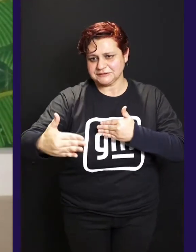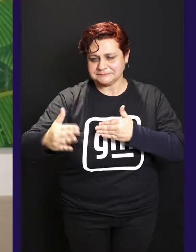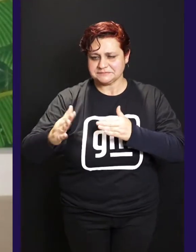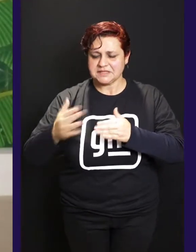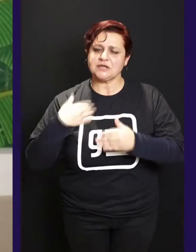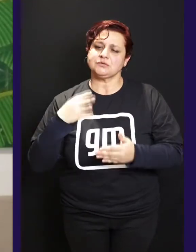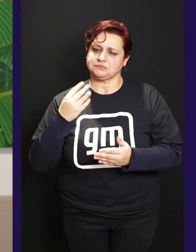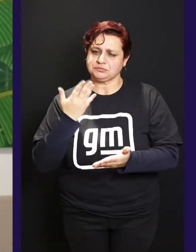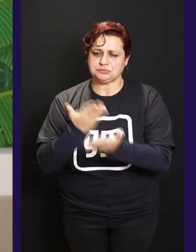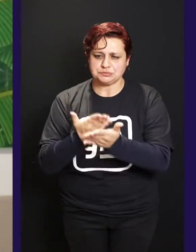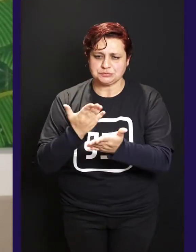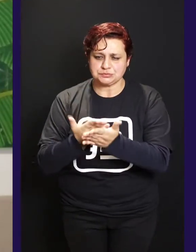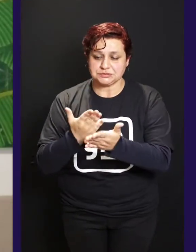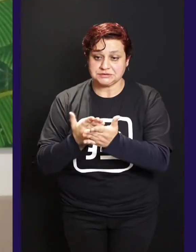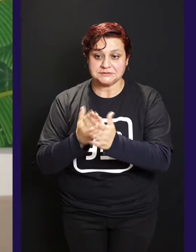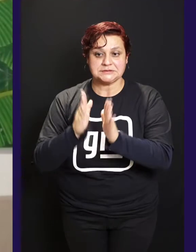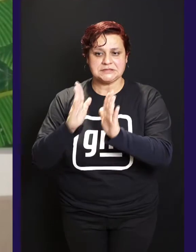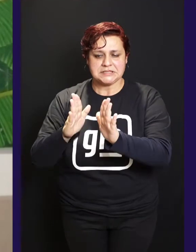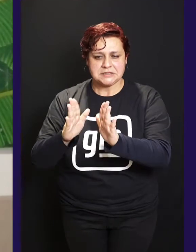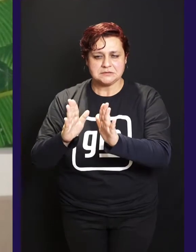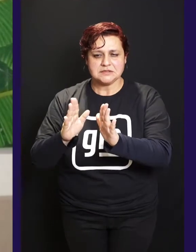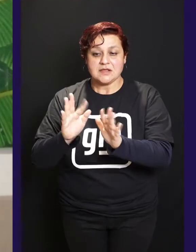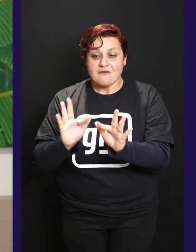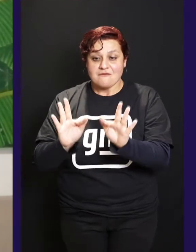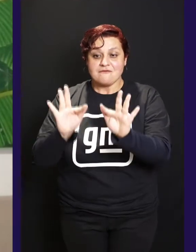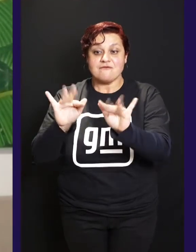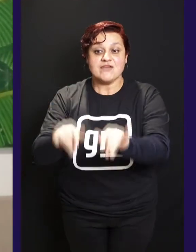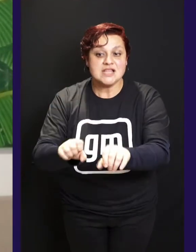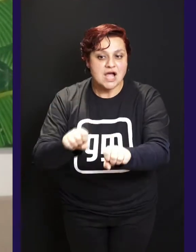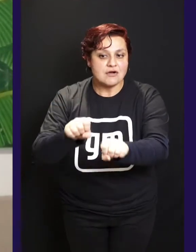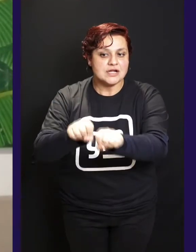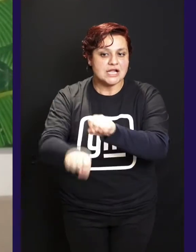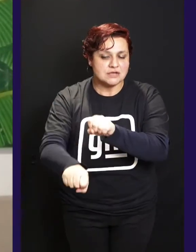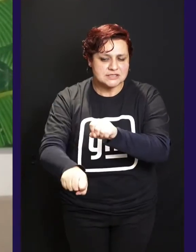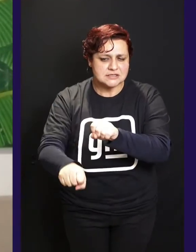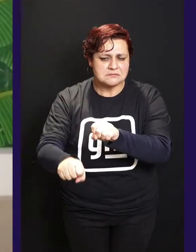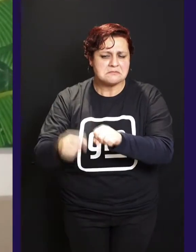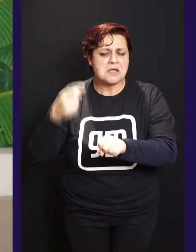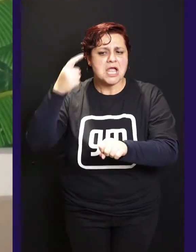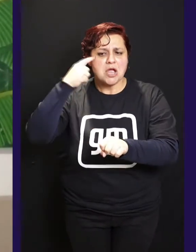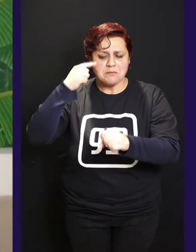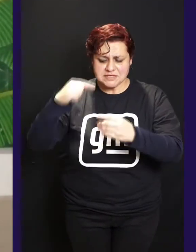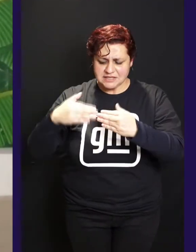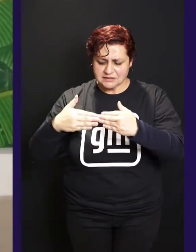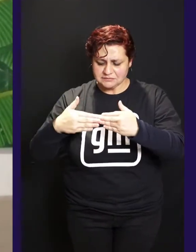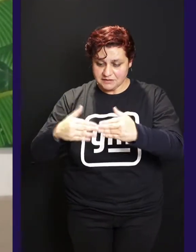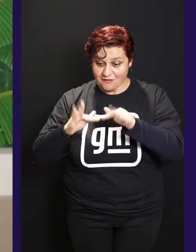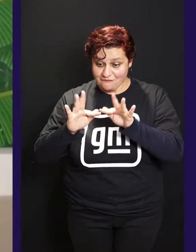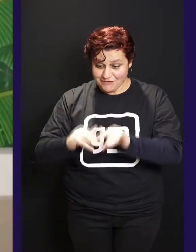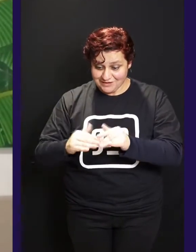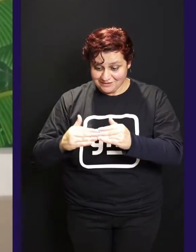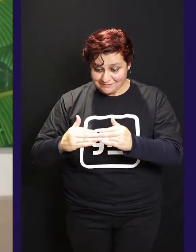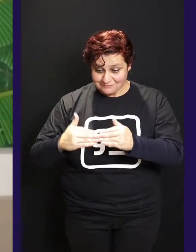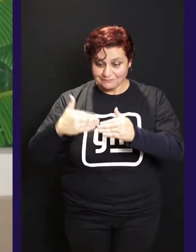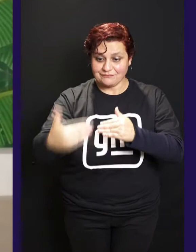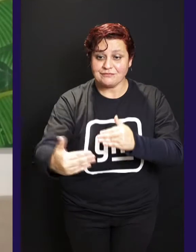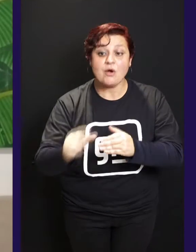quem está no final da graduação. Como que vai ser a minha vida a partir daqui, né? Minha carreira, próximos